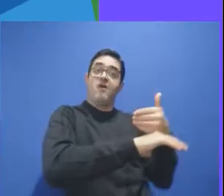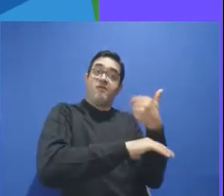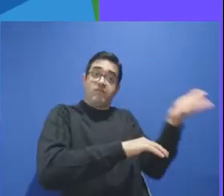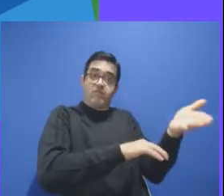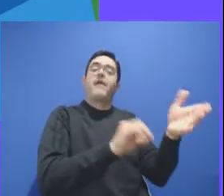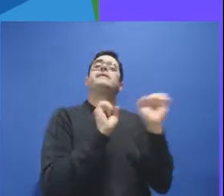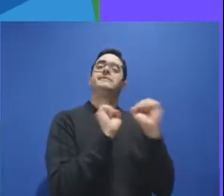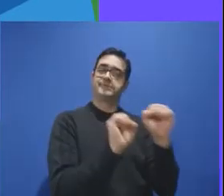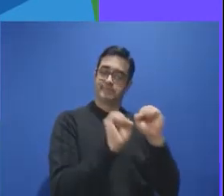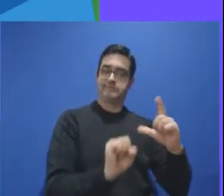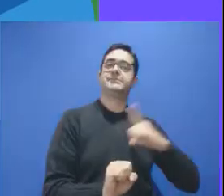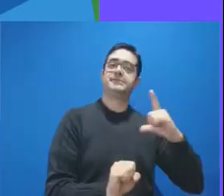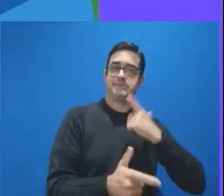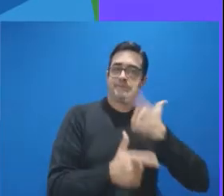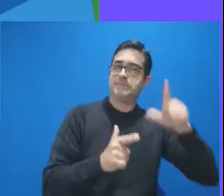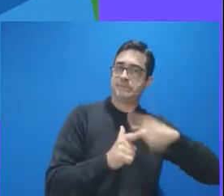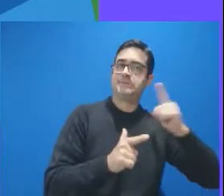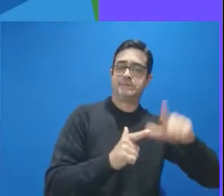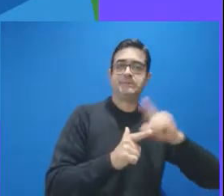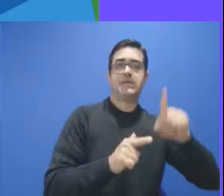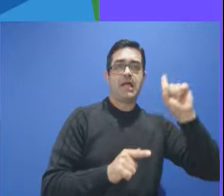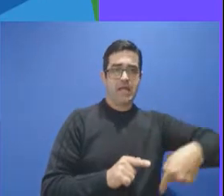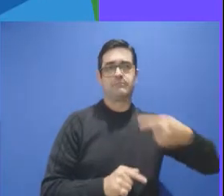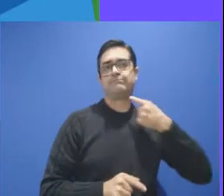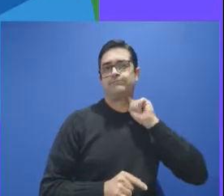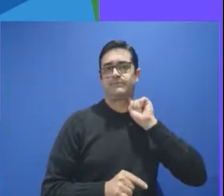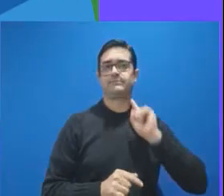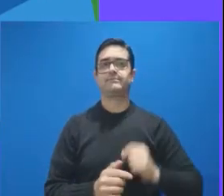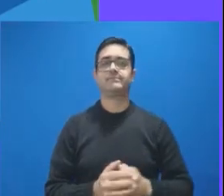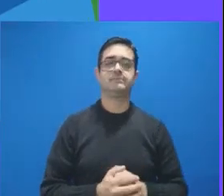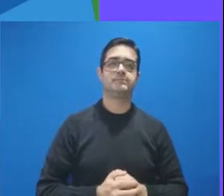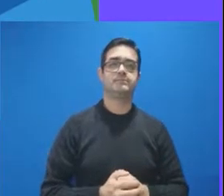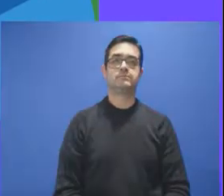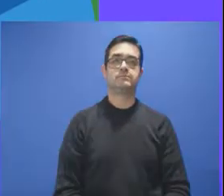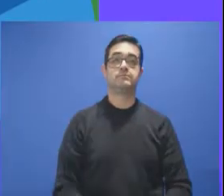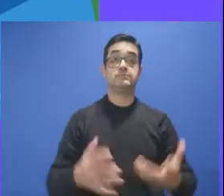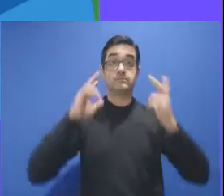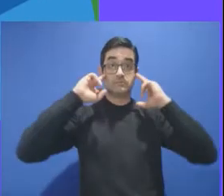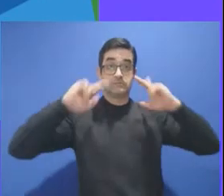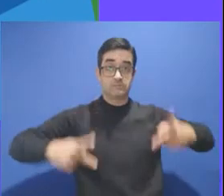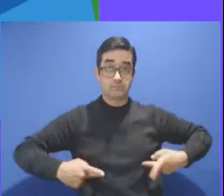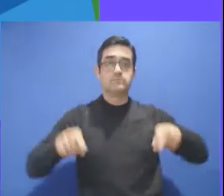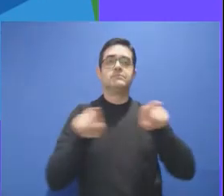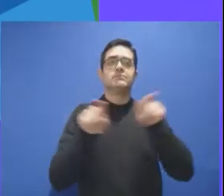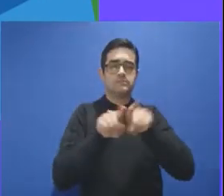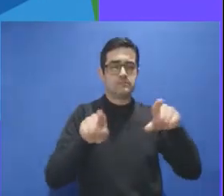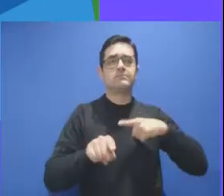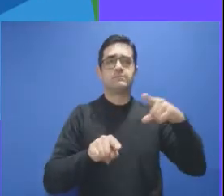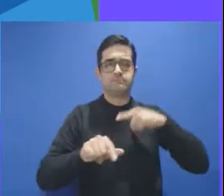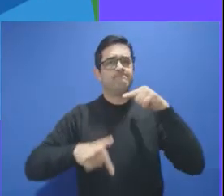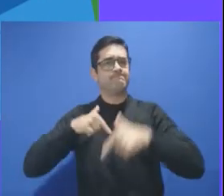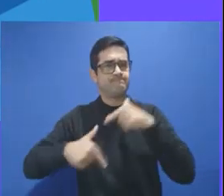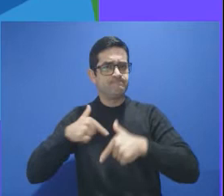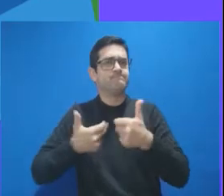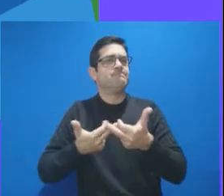impactos ambientais altos, né, elevados, e isso é então uma fonte de poluição. Os seres humanos também